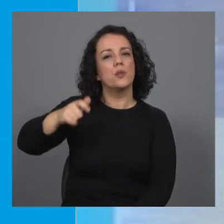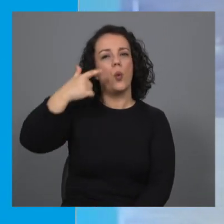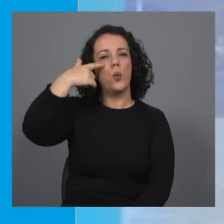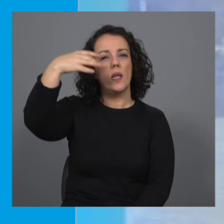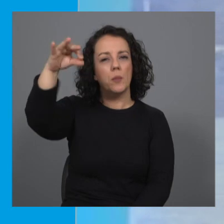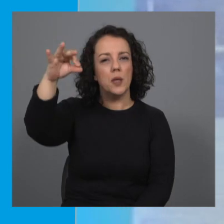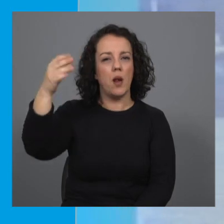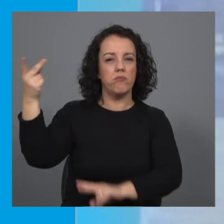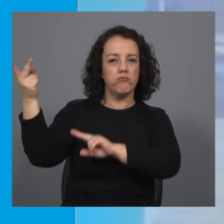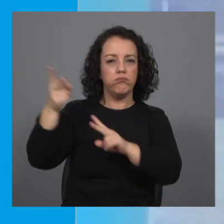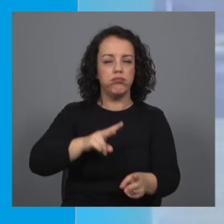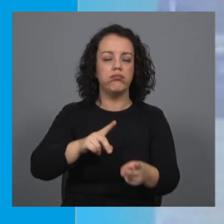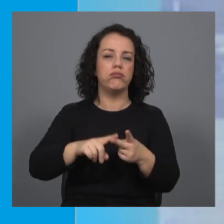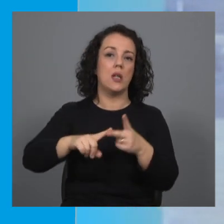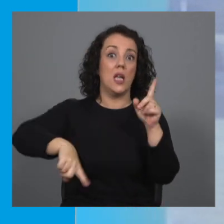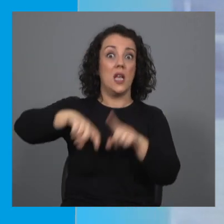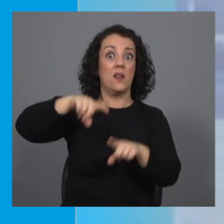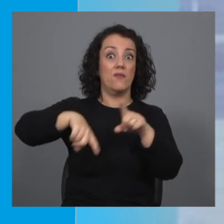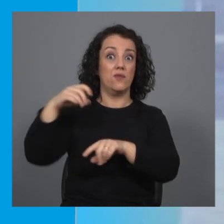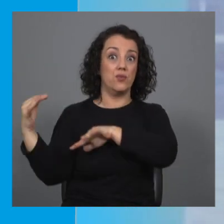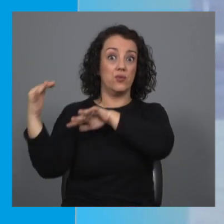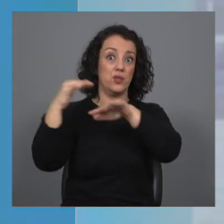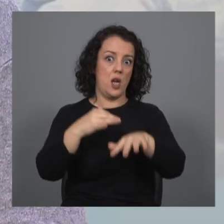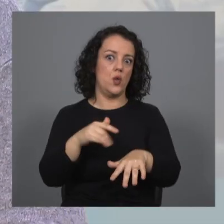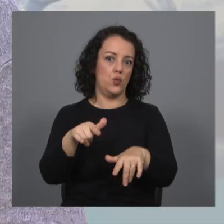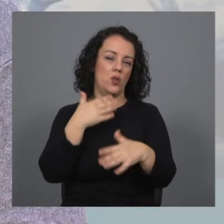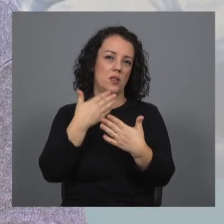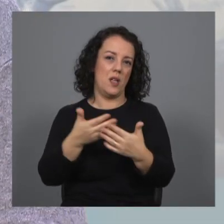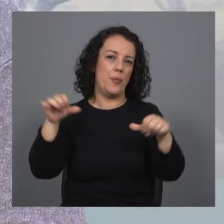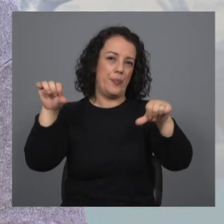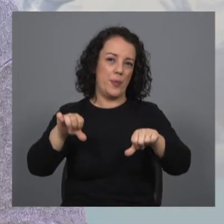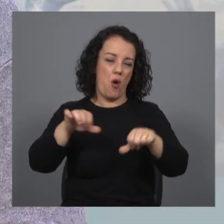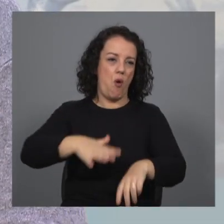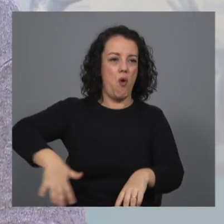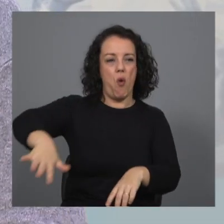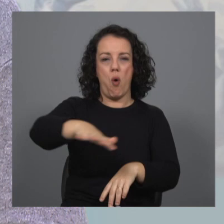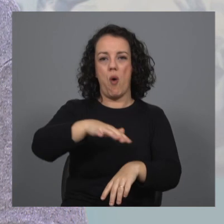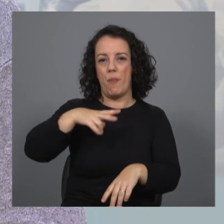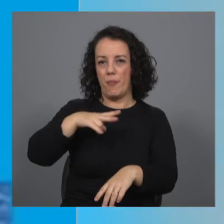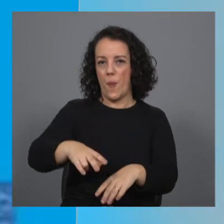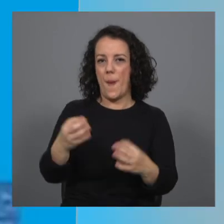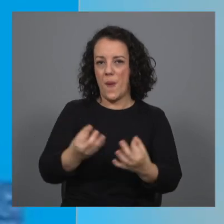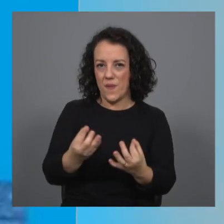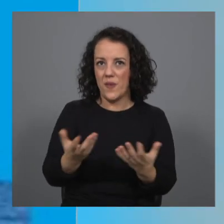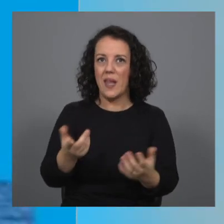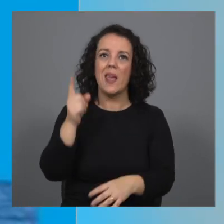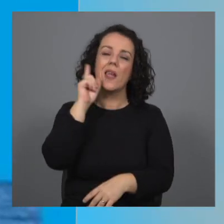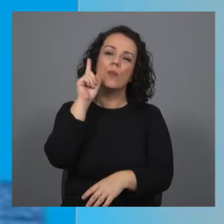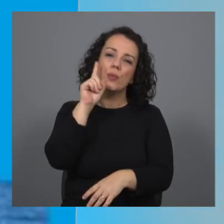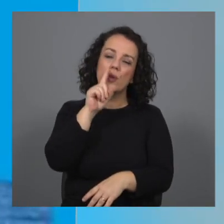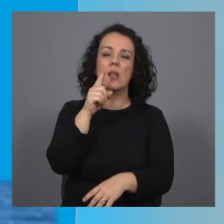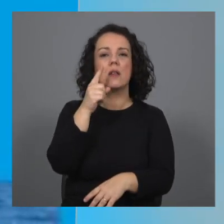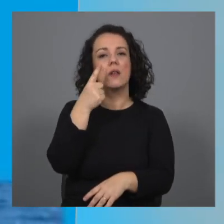dos refugiados que se agrava entre nós, e daí que interessa conhecermos um